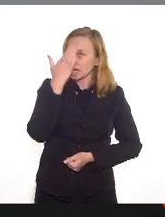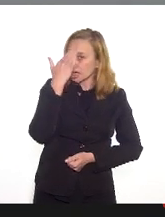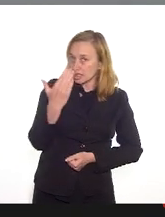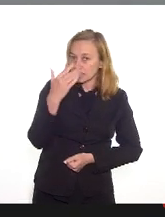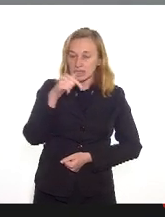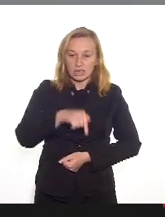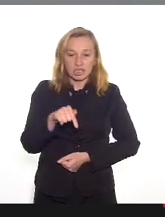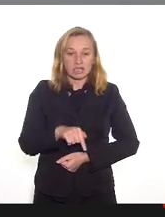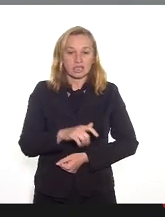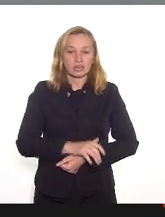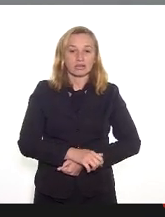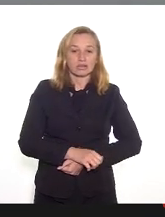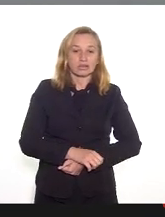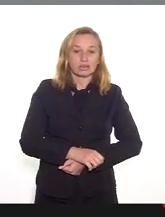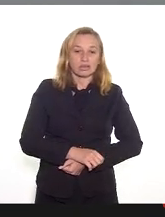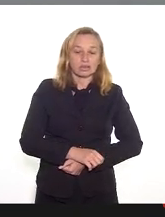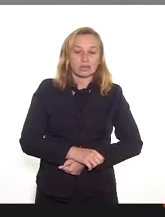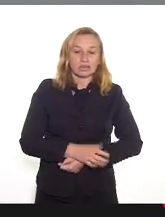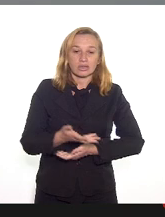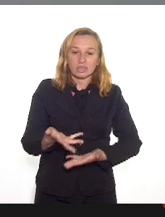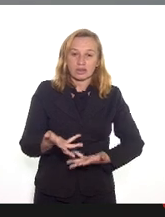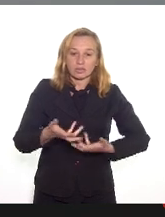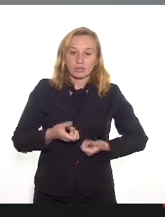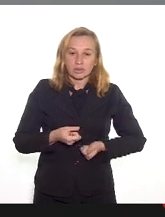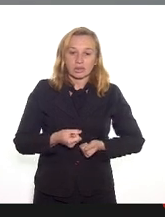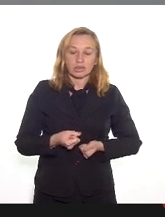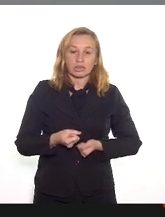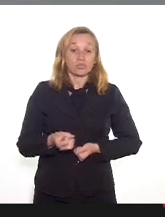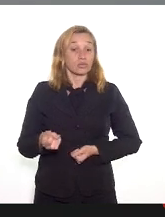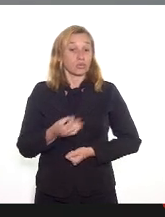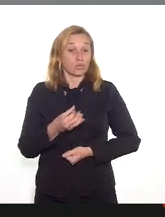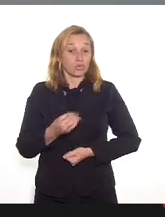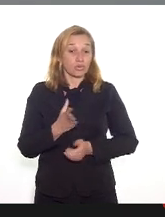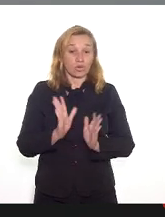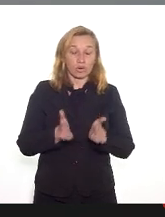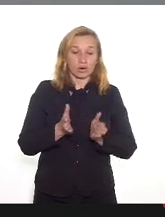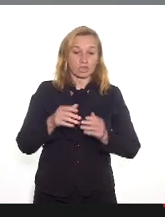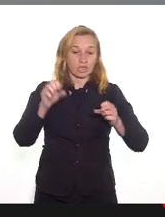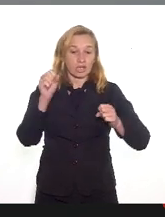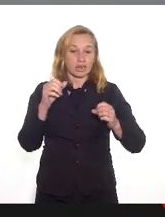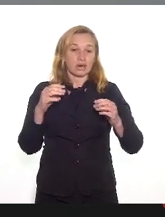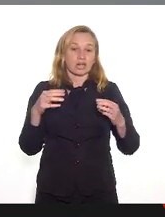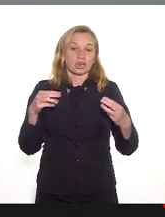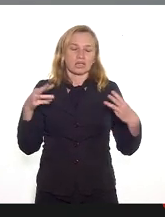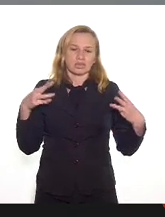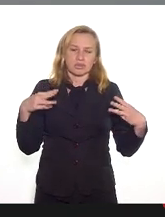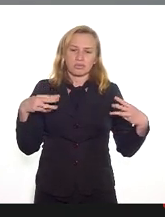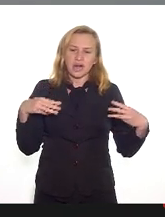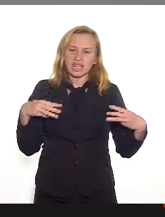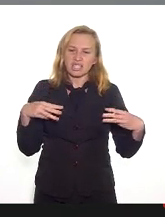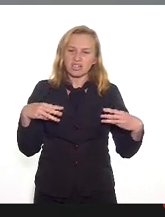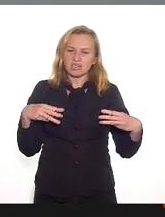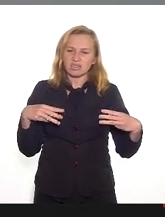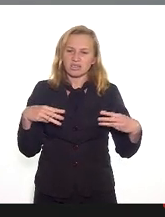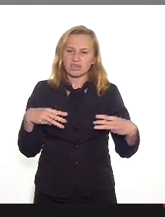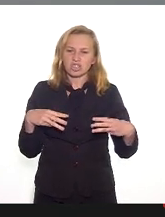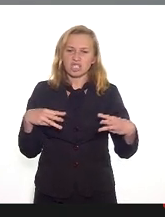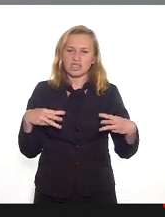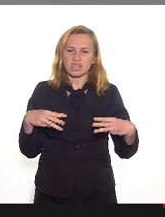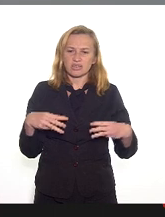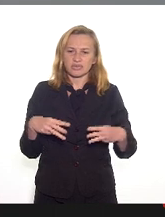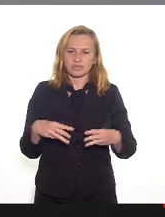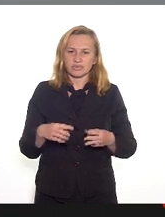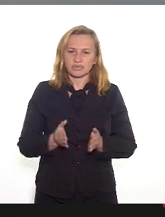aqui publicamente a acolhida que tivemos recentemente na Marinha, com a apresentação que foi feita lá mesmo, pessoalmente, pelo